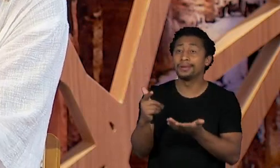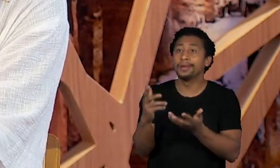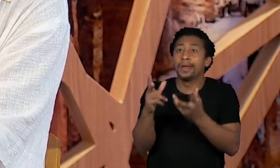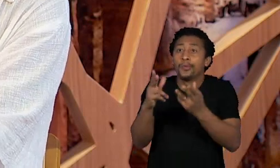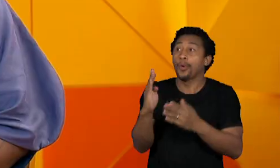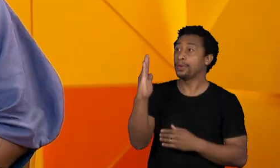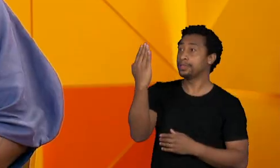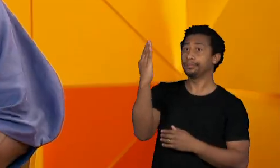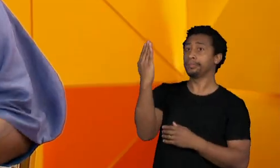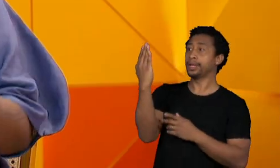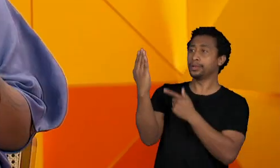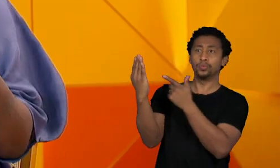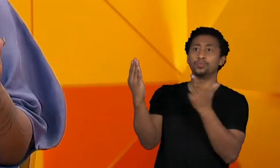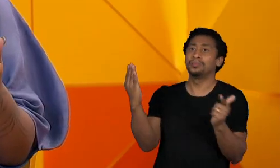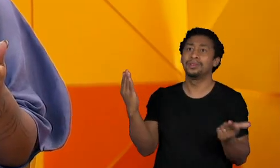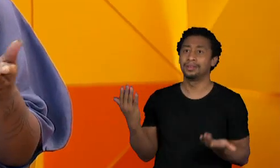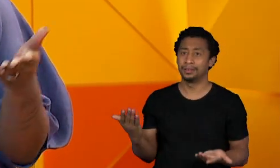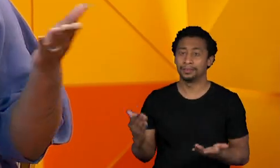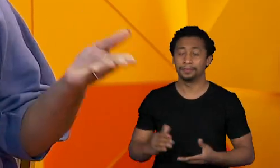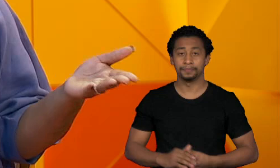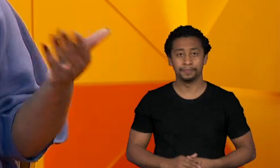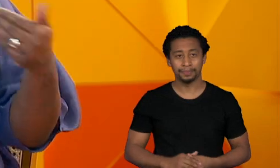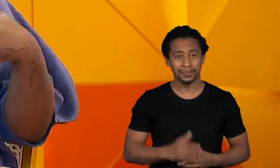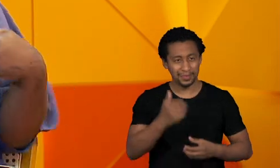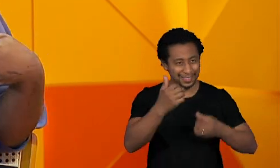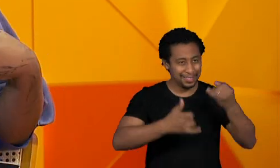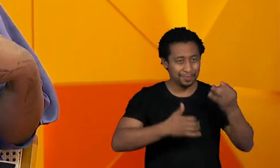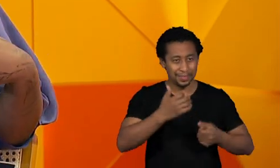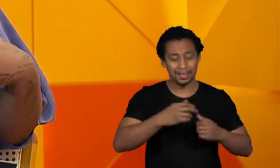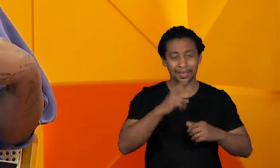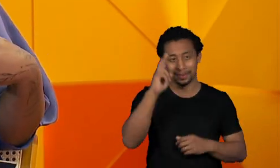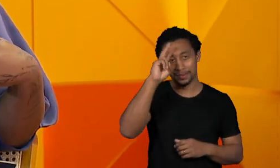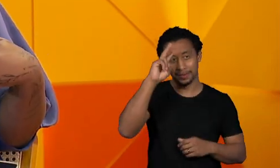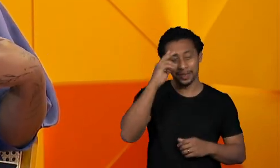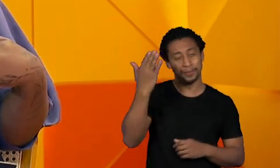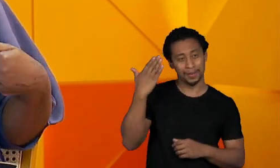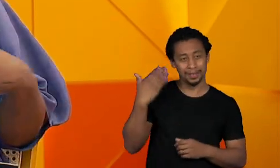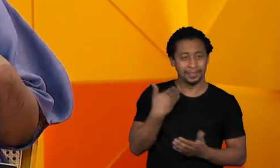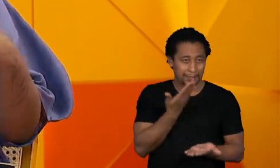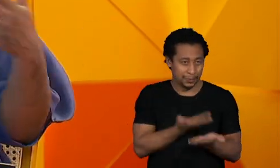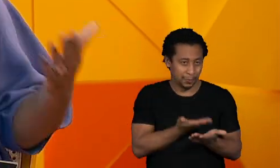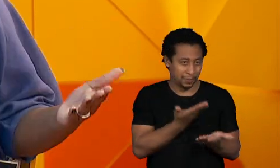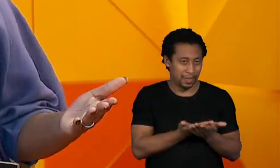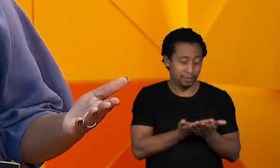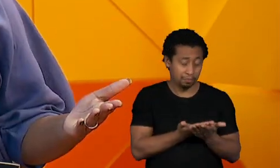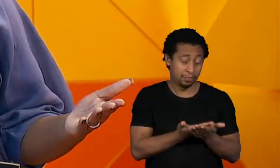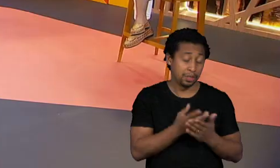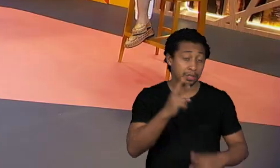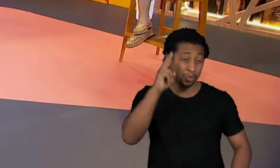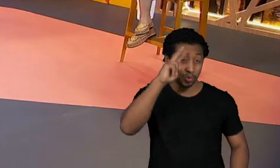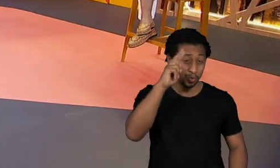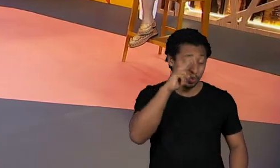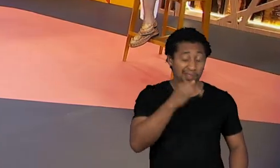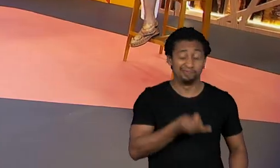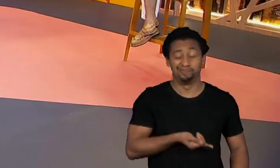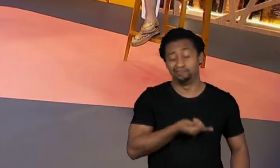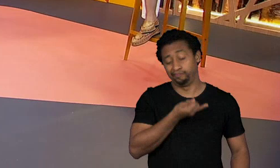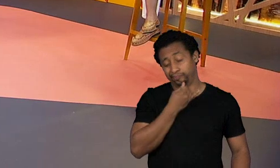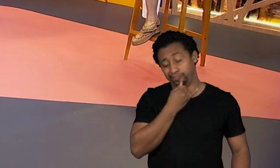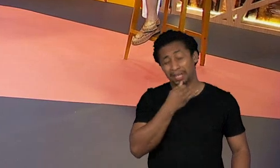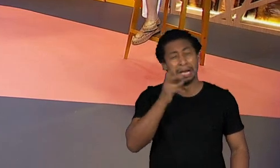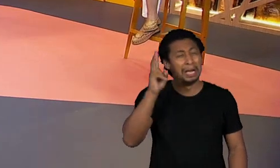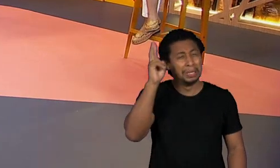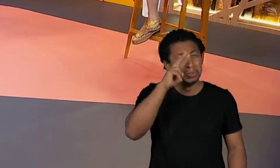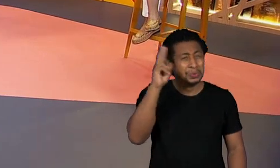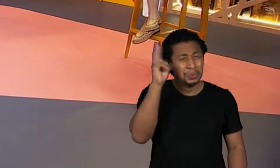tem. E aí, quando você me fala isso, eu me recordo das minhas aulas de história, que eram uma lástima. A maneira como a